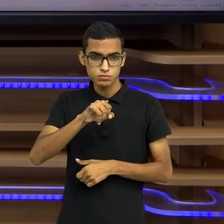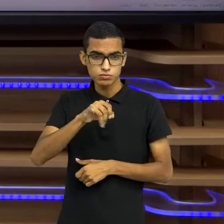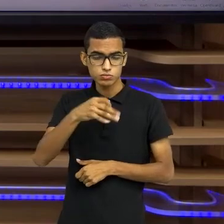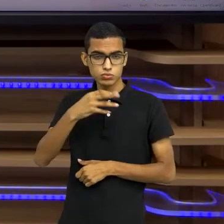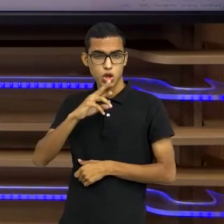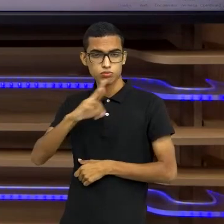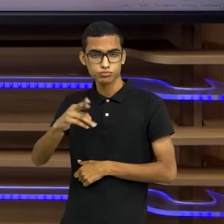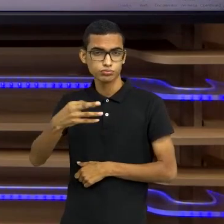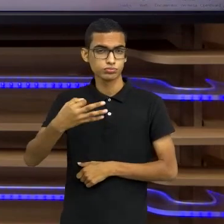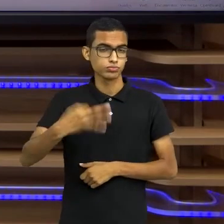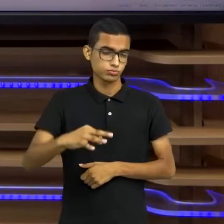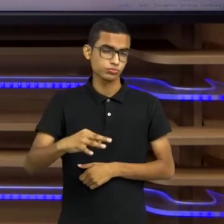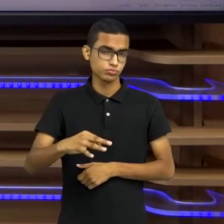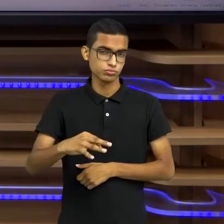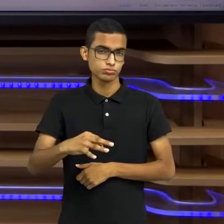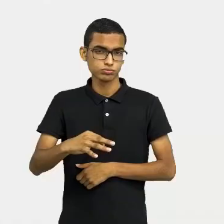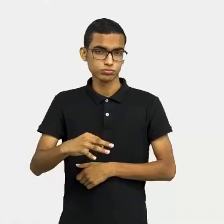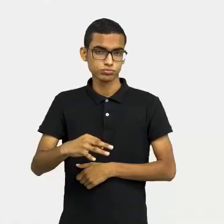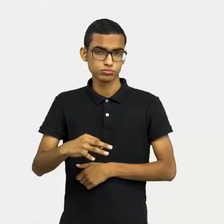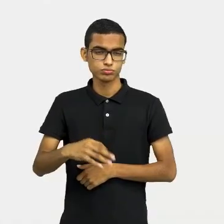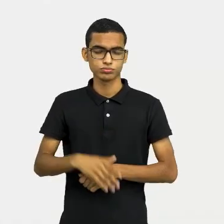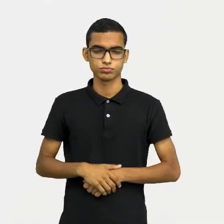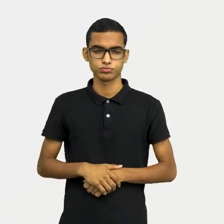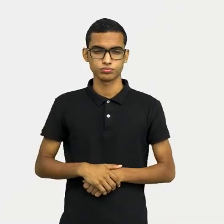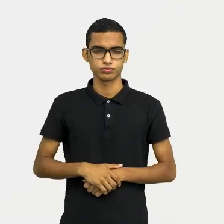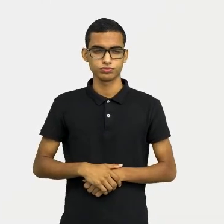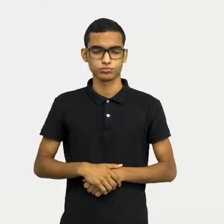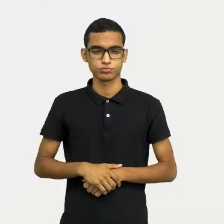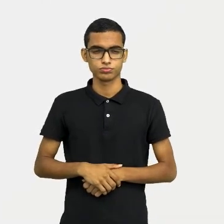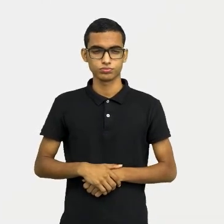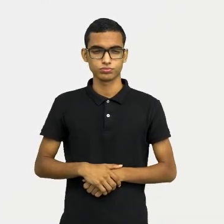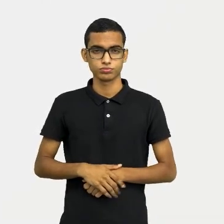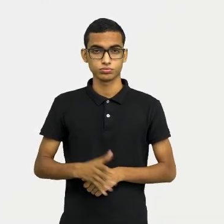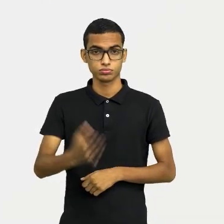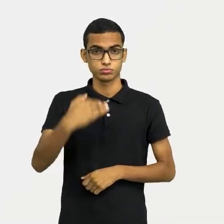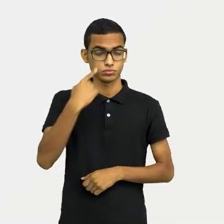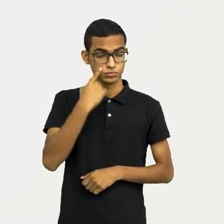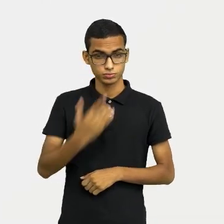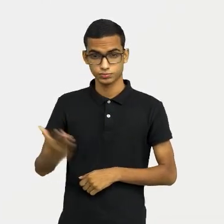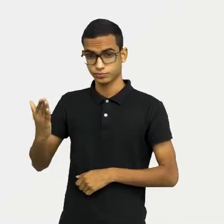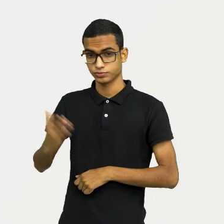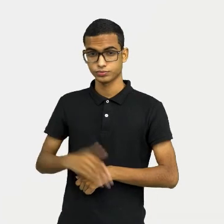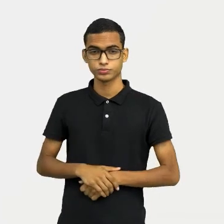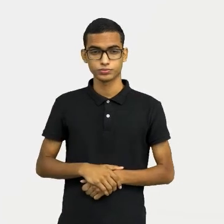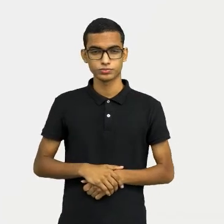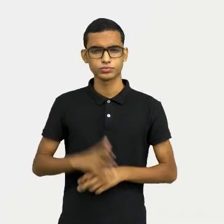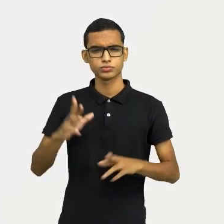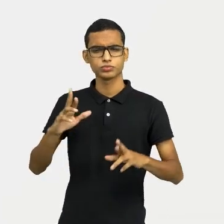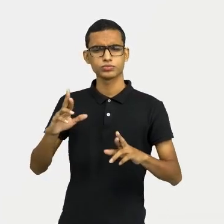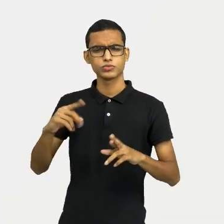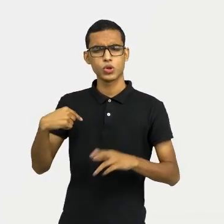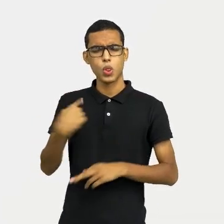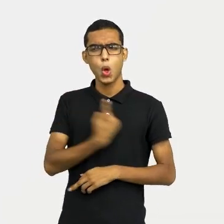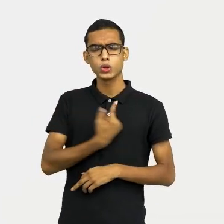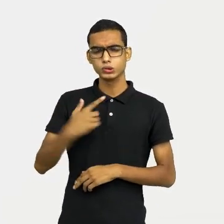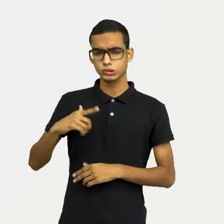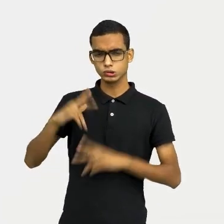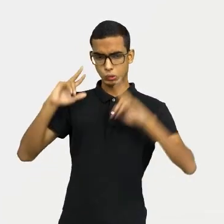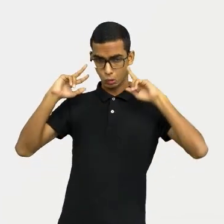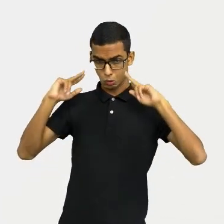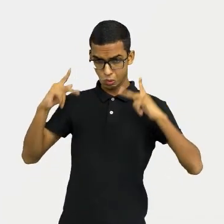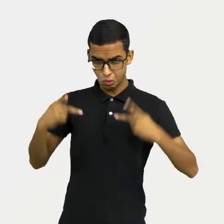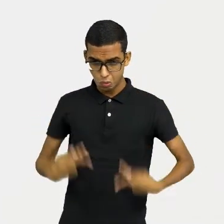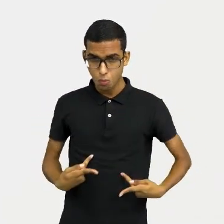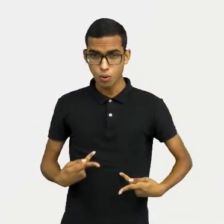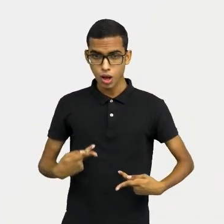conseguimos acertar aí a questão, certo? Vamos lá, vejam lá. A relação que